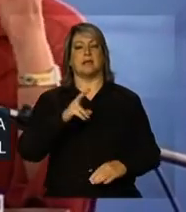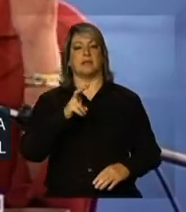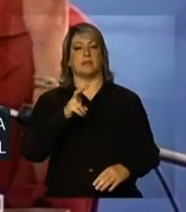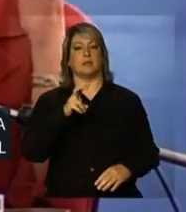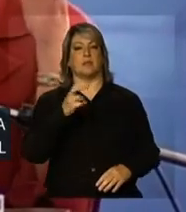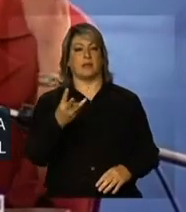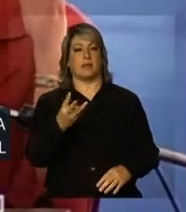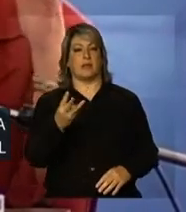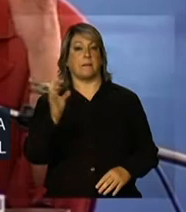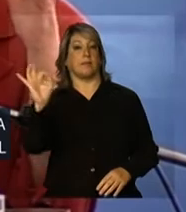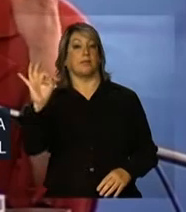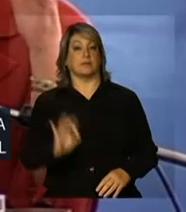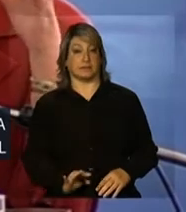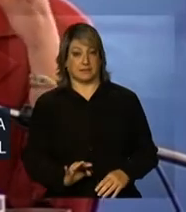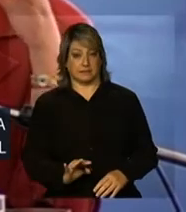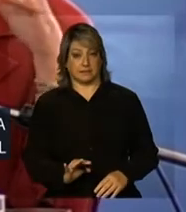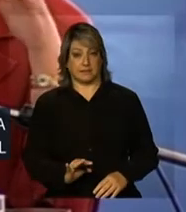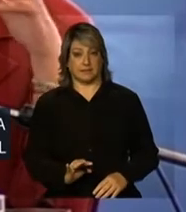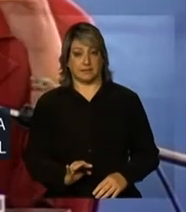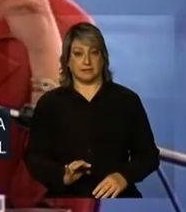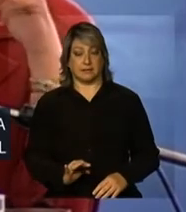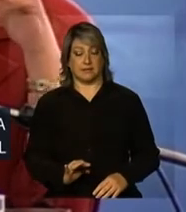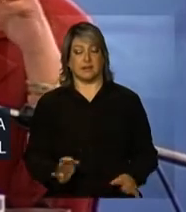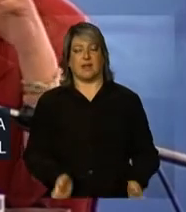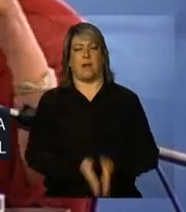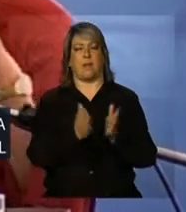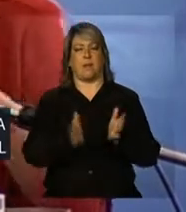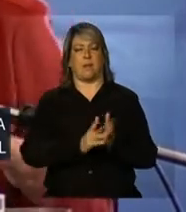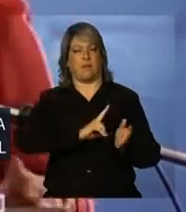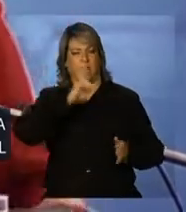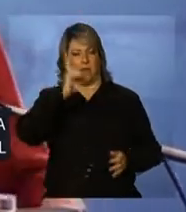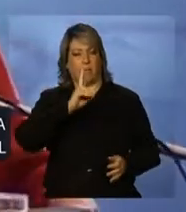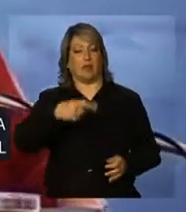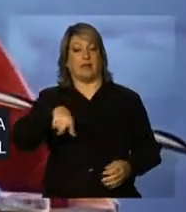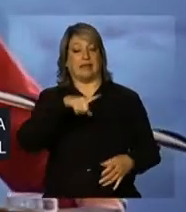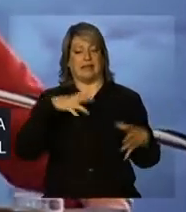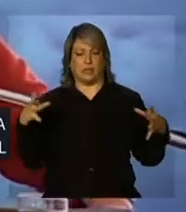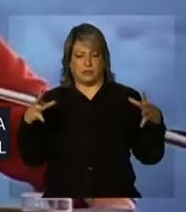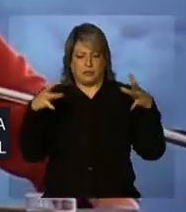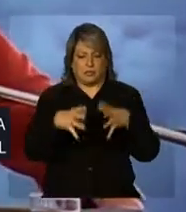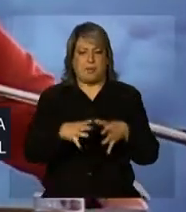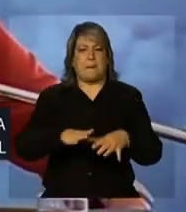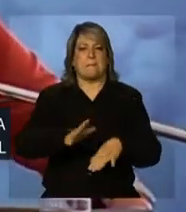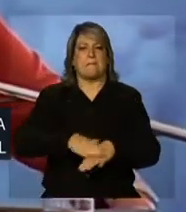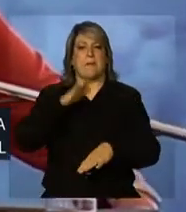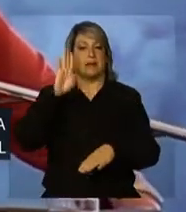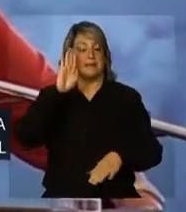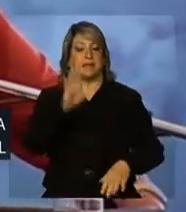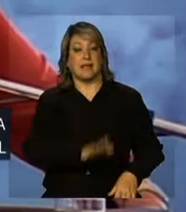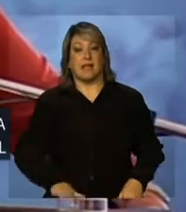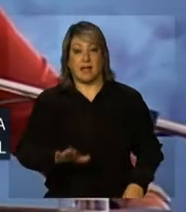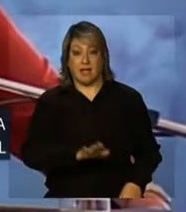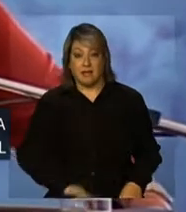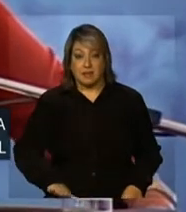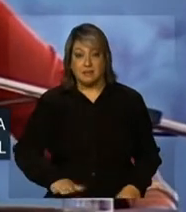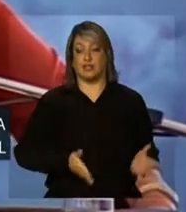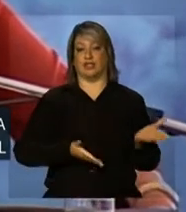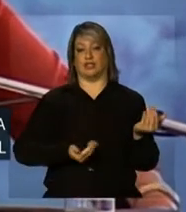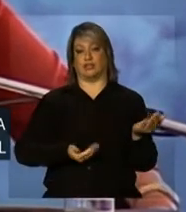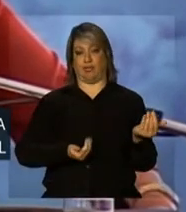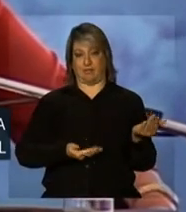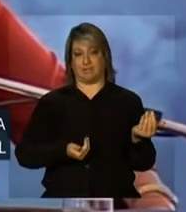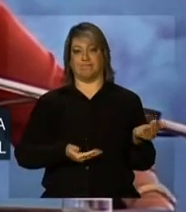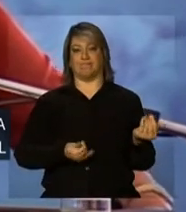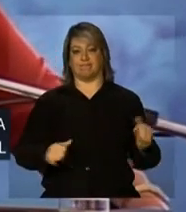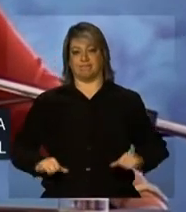de cinquenta e três por cento da pobreza extrema estava concentrado em crianças e